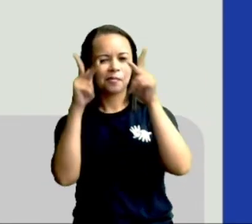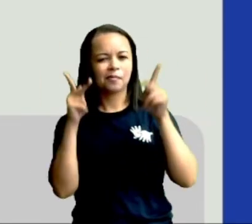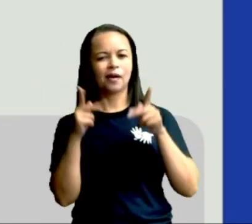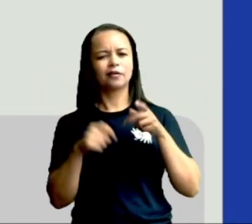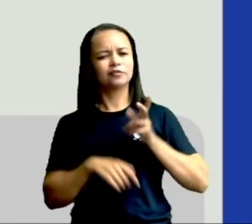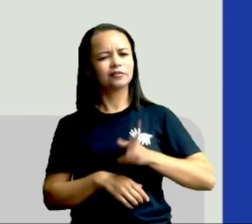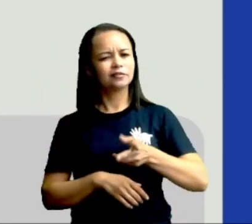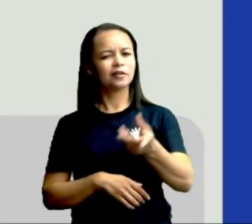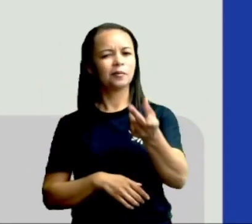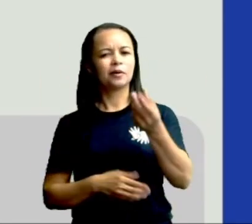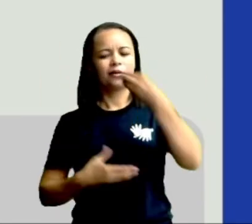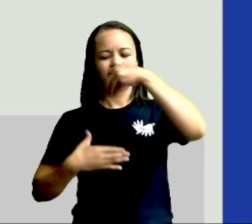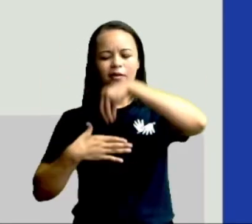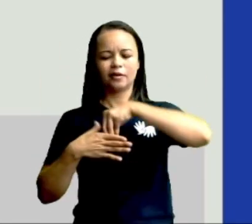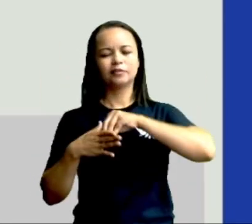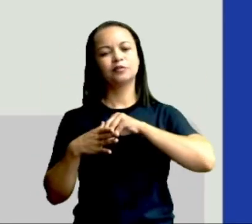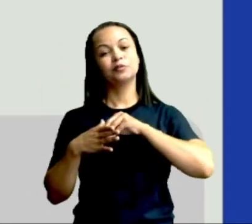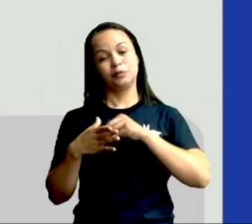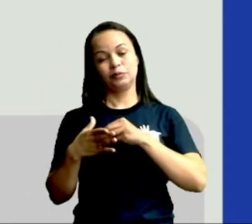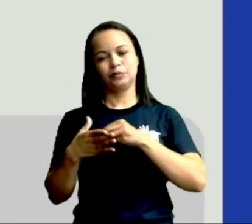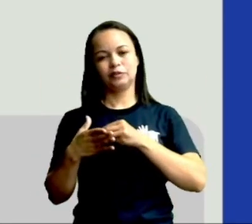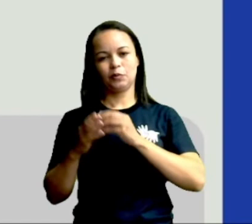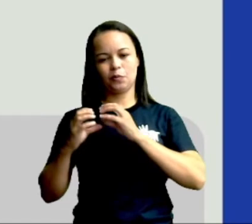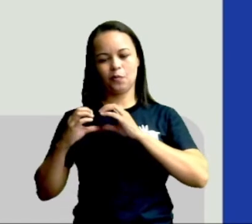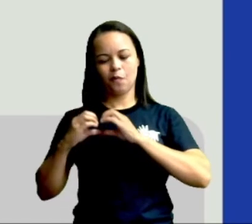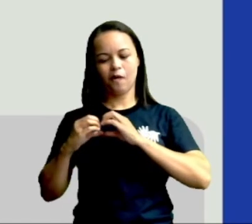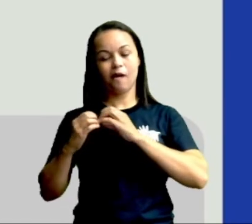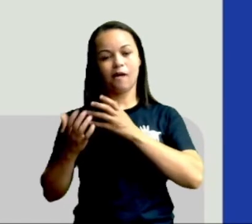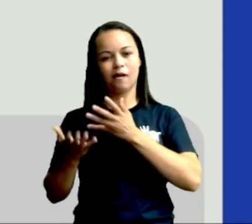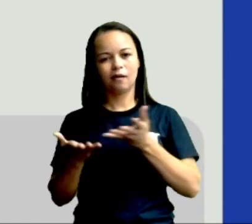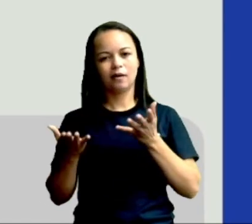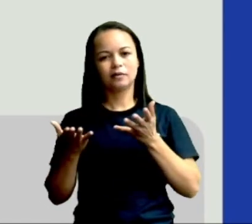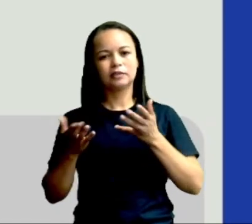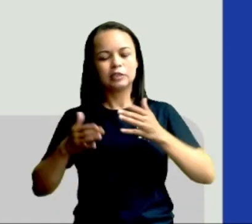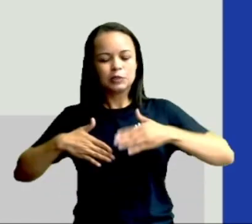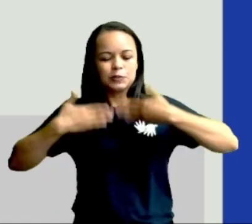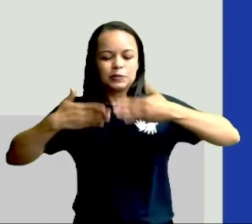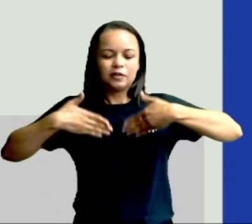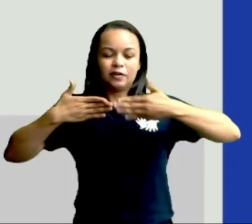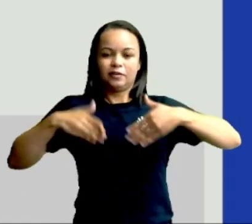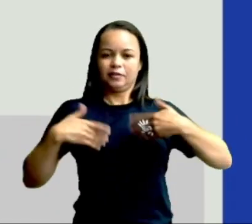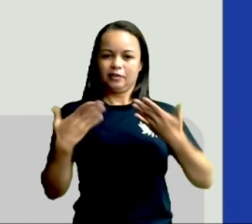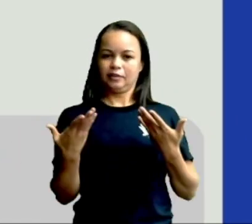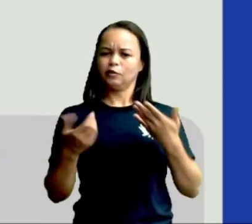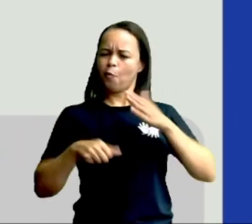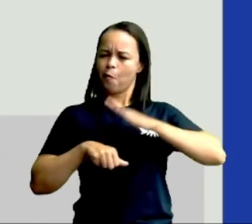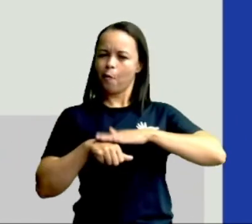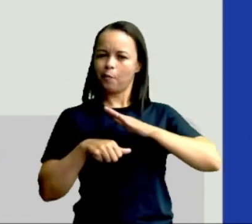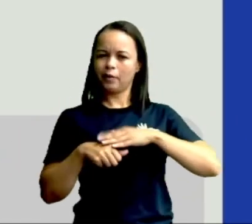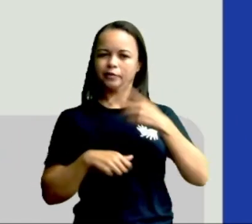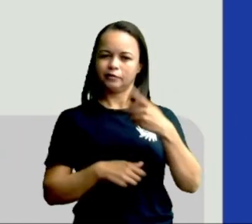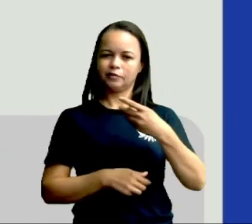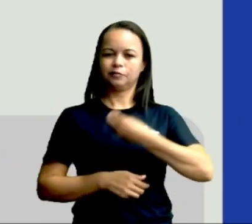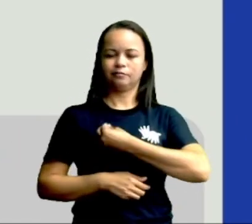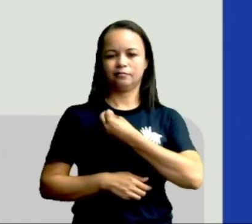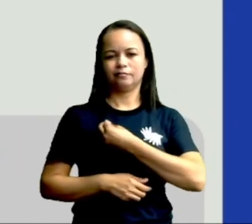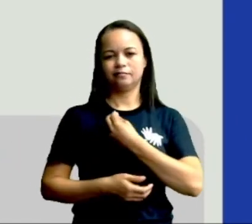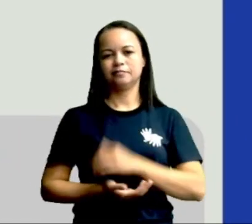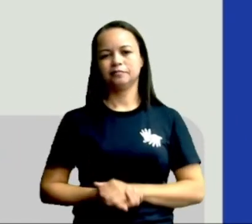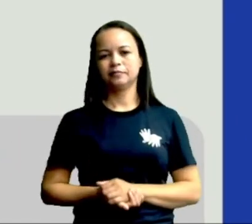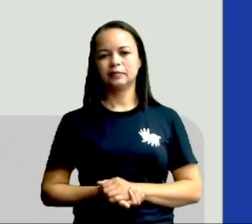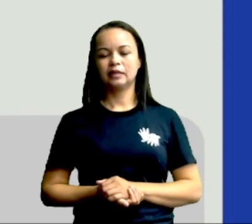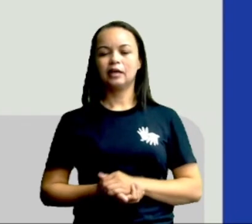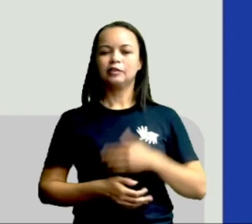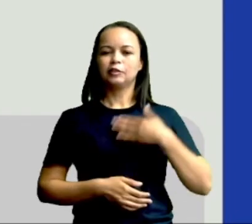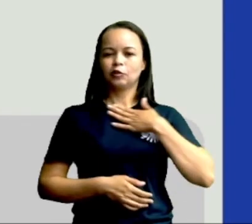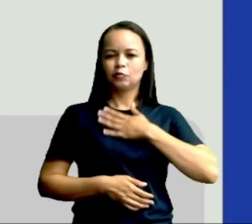seu coração, deixando que a alegria se manifeste em todos os momentos da sua vida. São